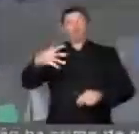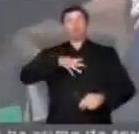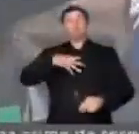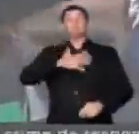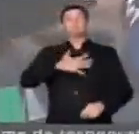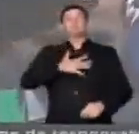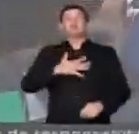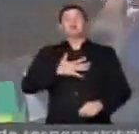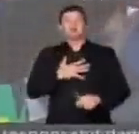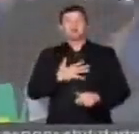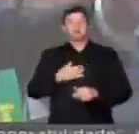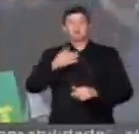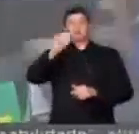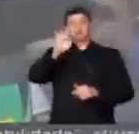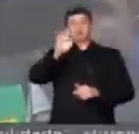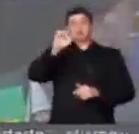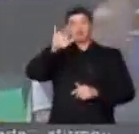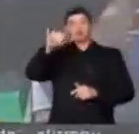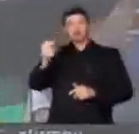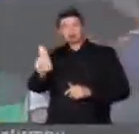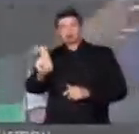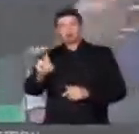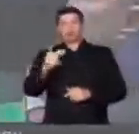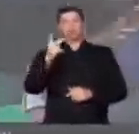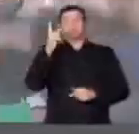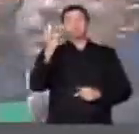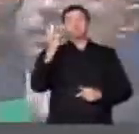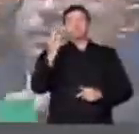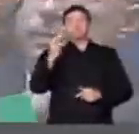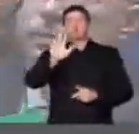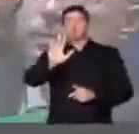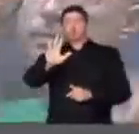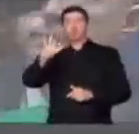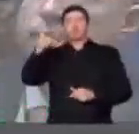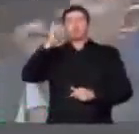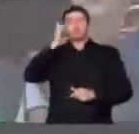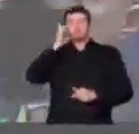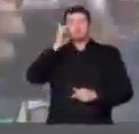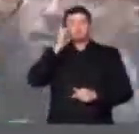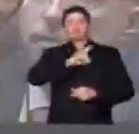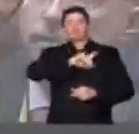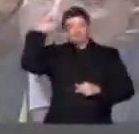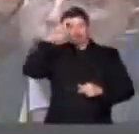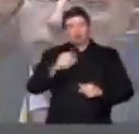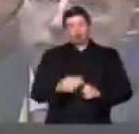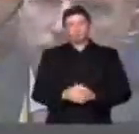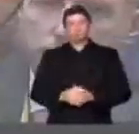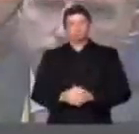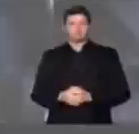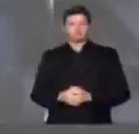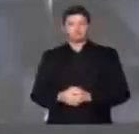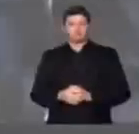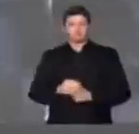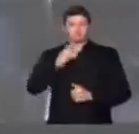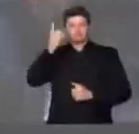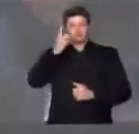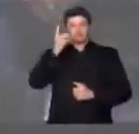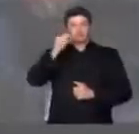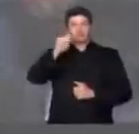Bahia, a Itamaraju, ao PT, a Lula, a Dilma. É não, presidente. Deputado